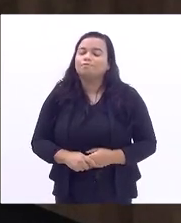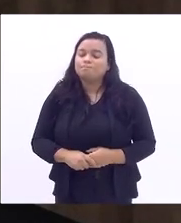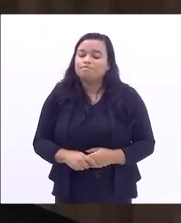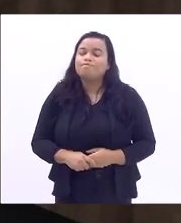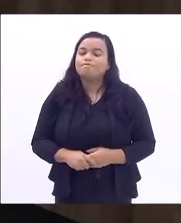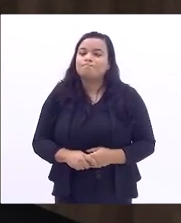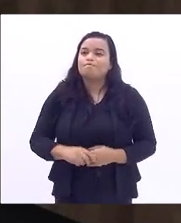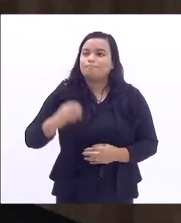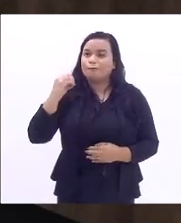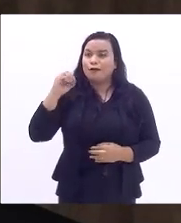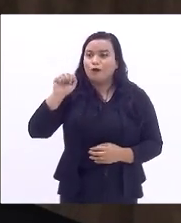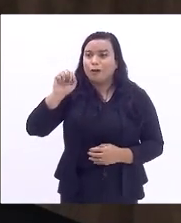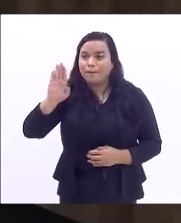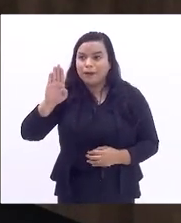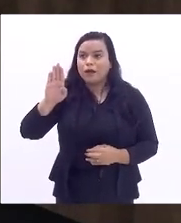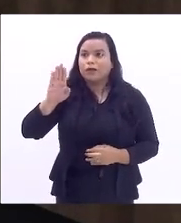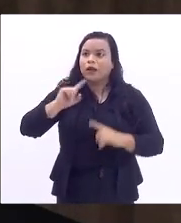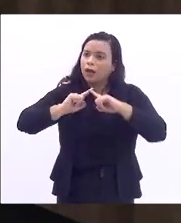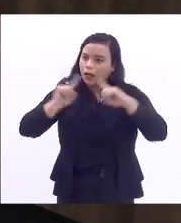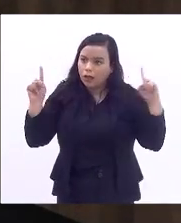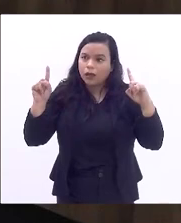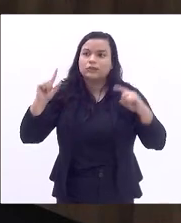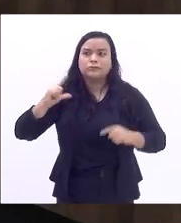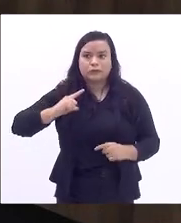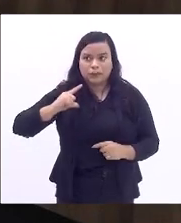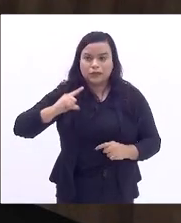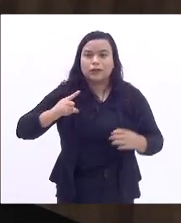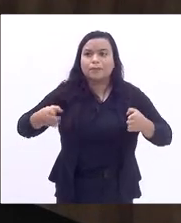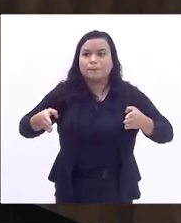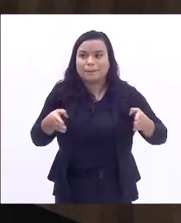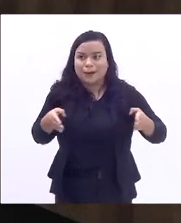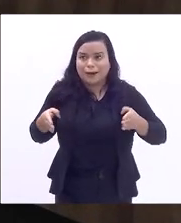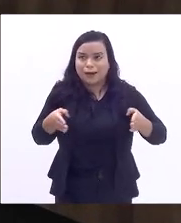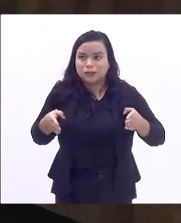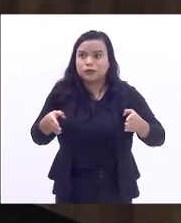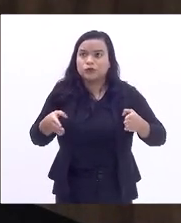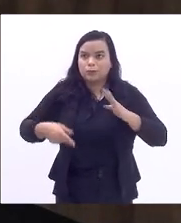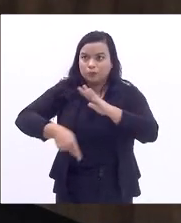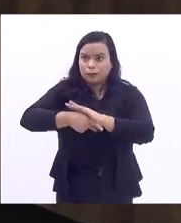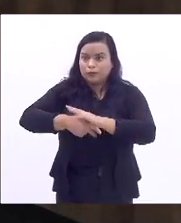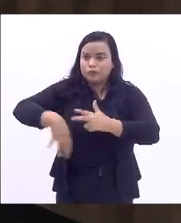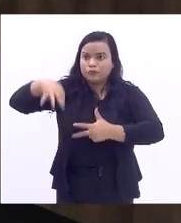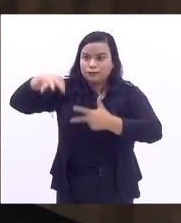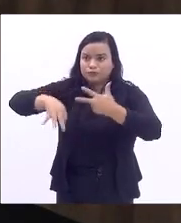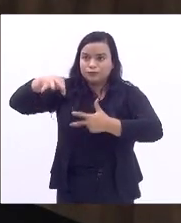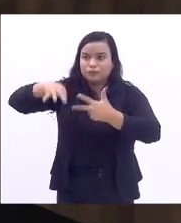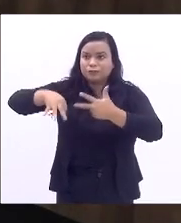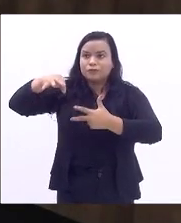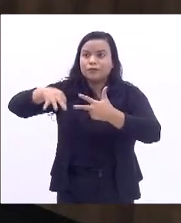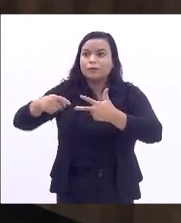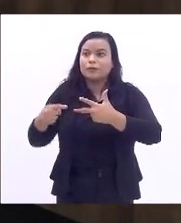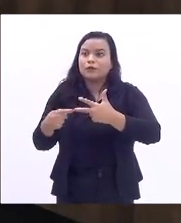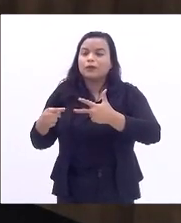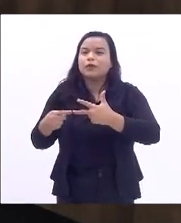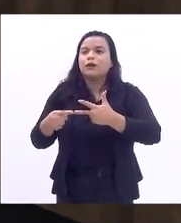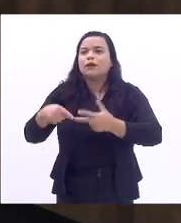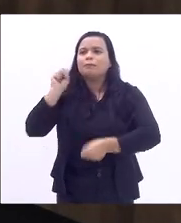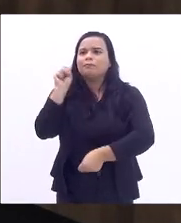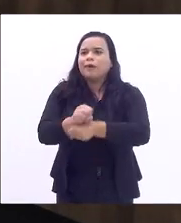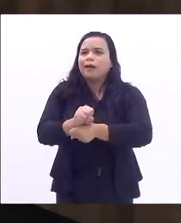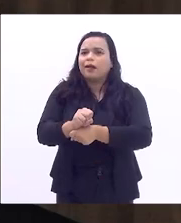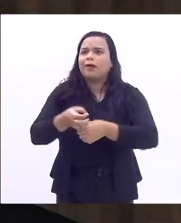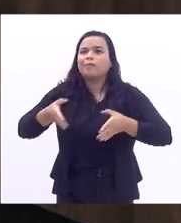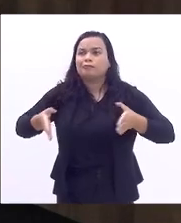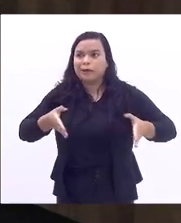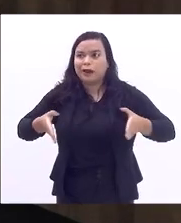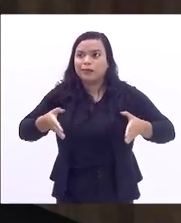e a Lab reivindicar que os prazos do Judiciário de interrupção de